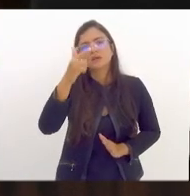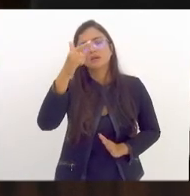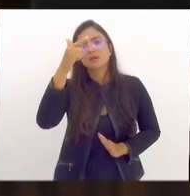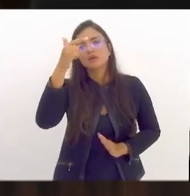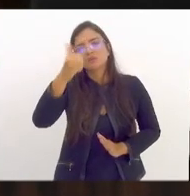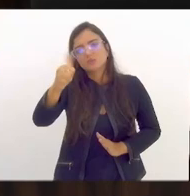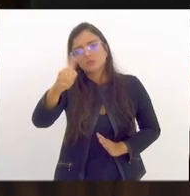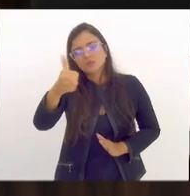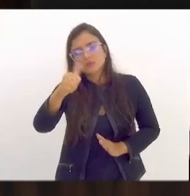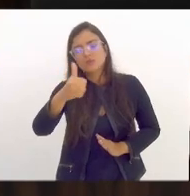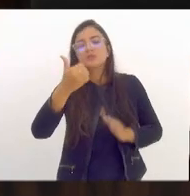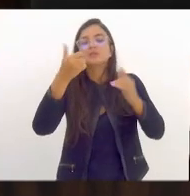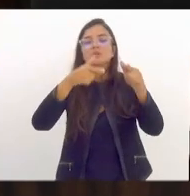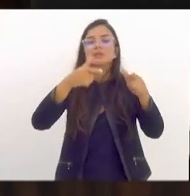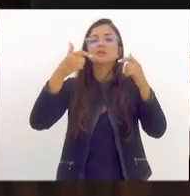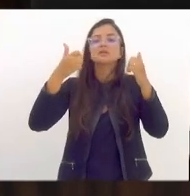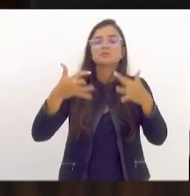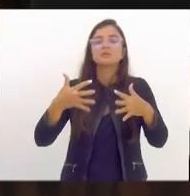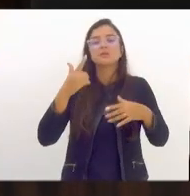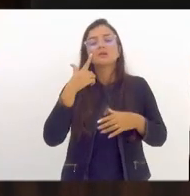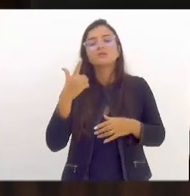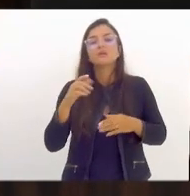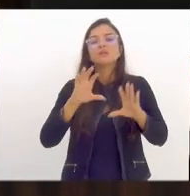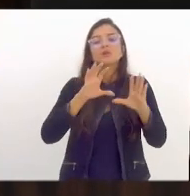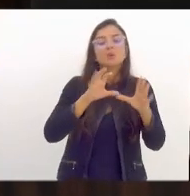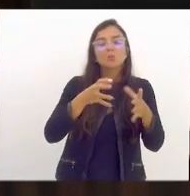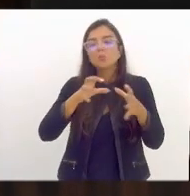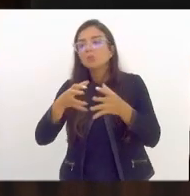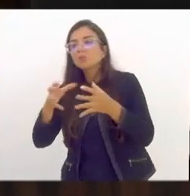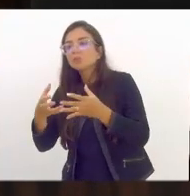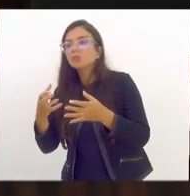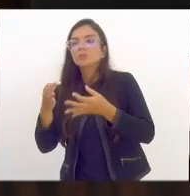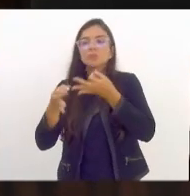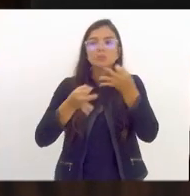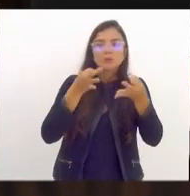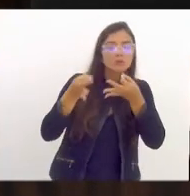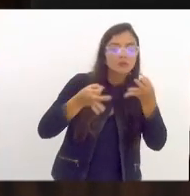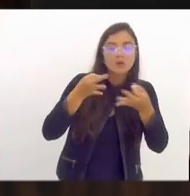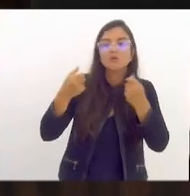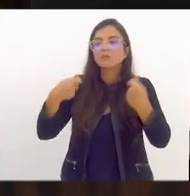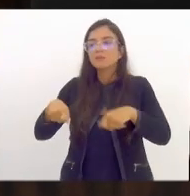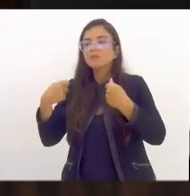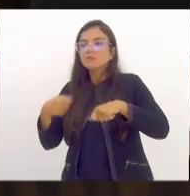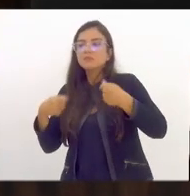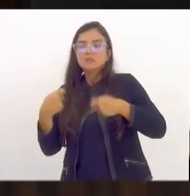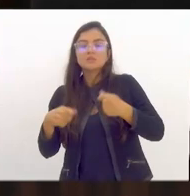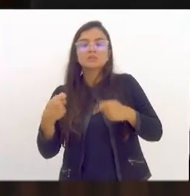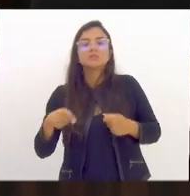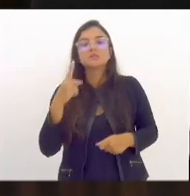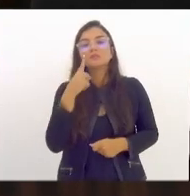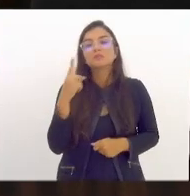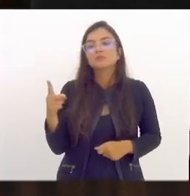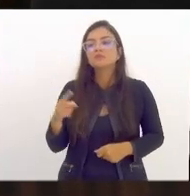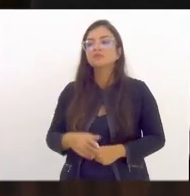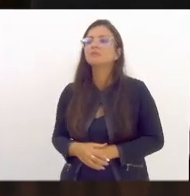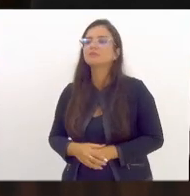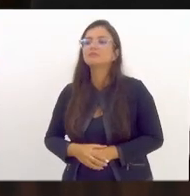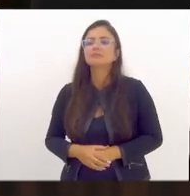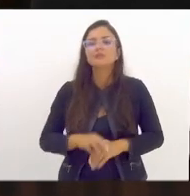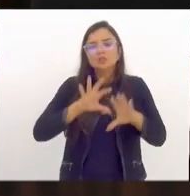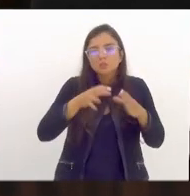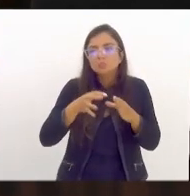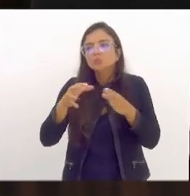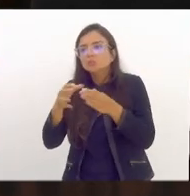da outras providências, pendente parecer das Comissões de Constituição e Justiça, combate à discriminação, preconceito de raça, cor, etnia, religião, procedência